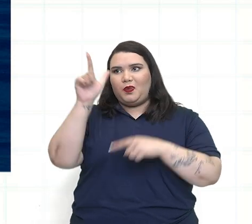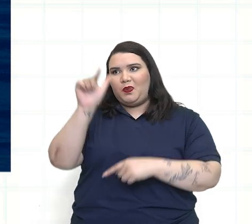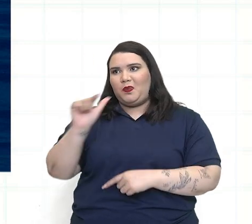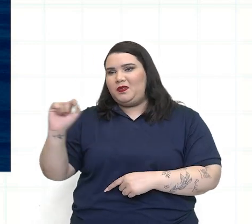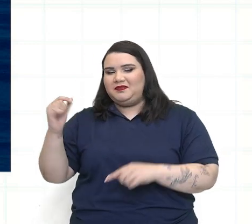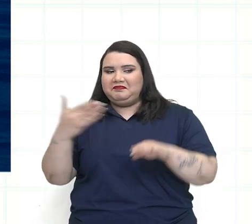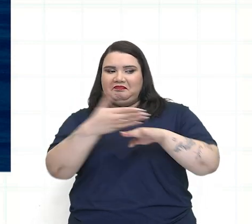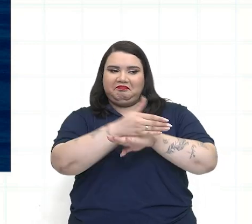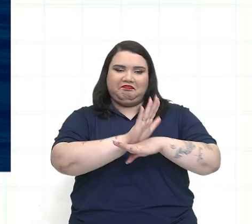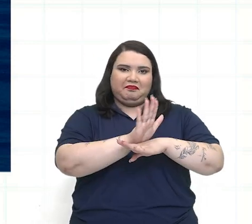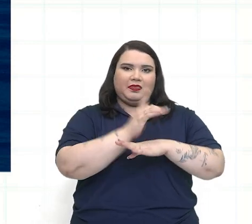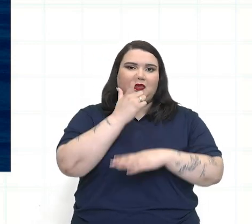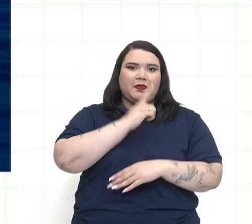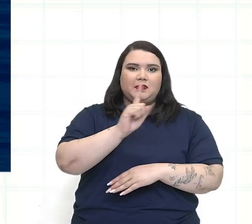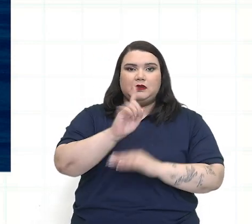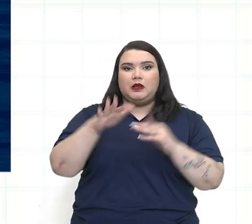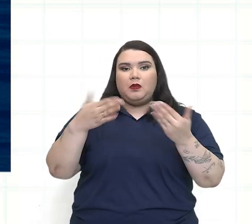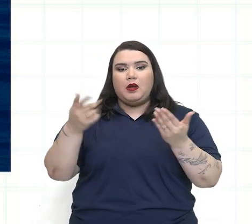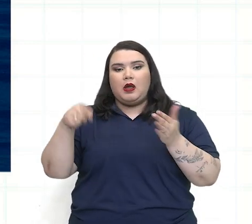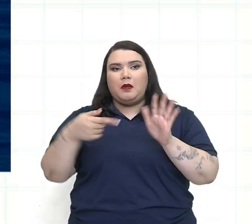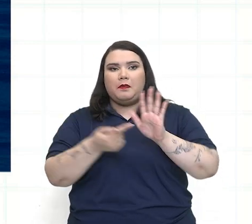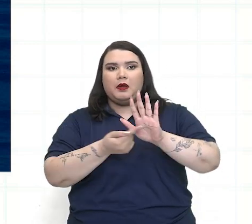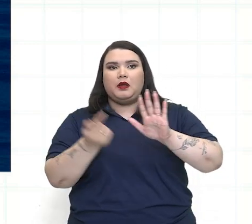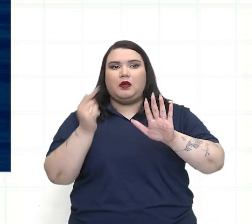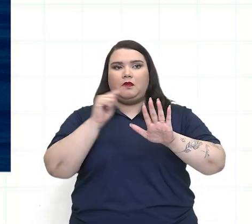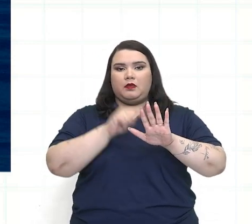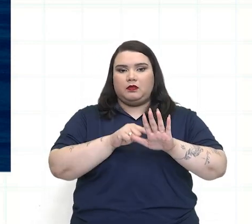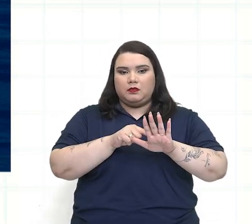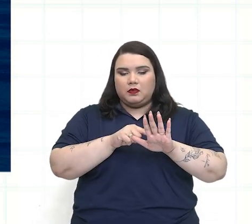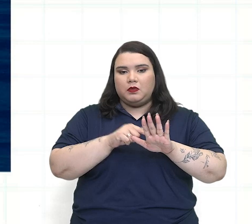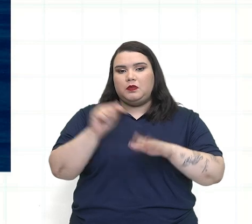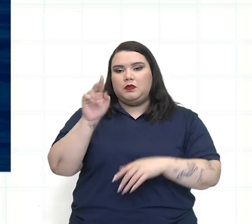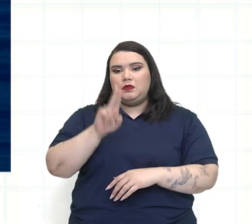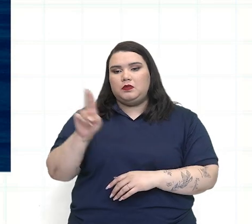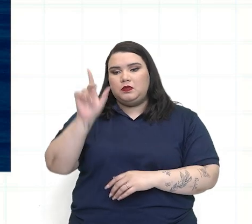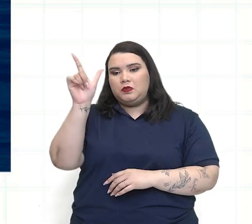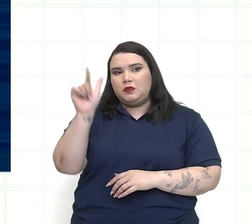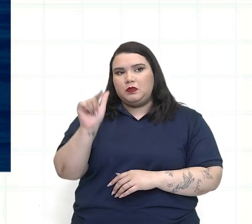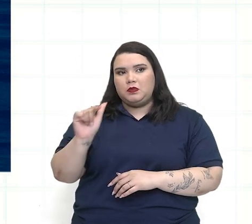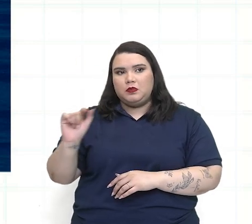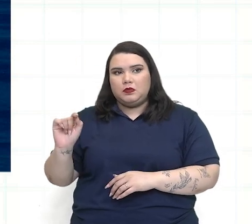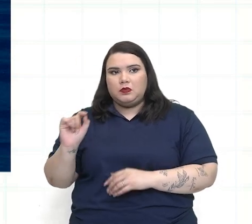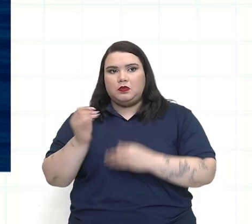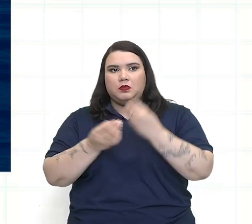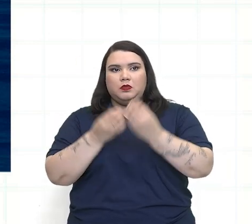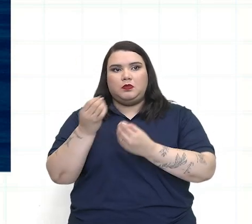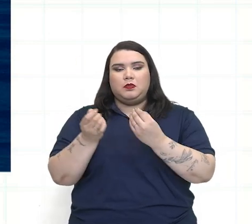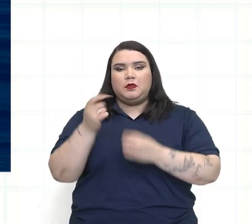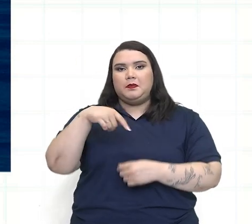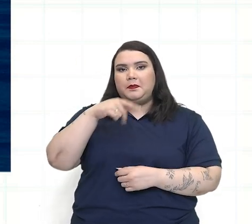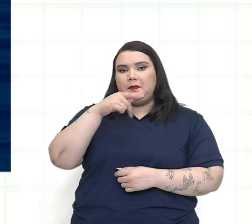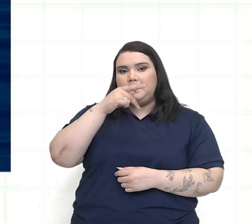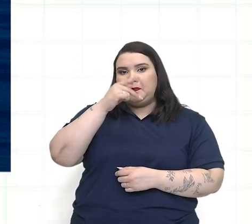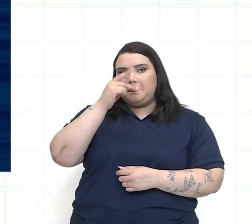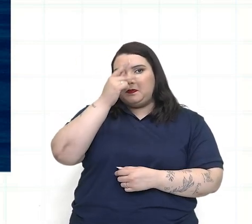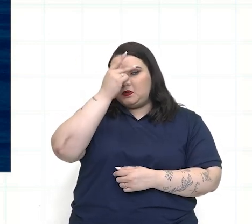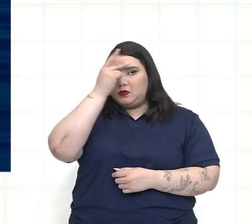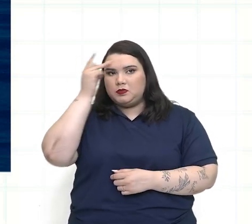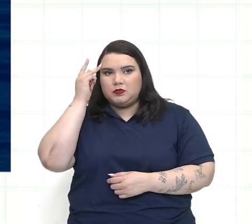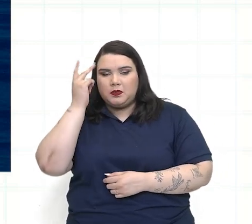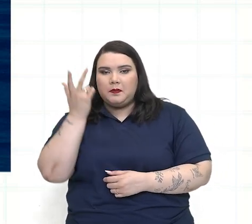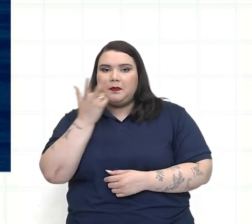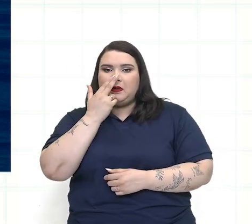cinema. Então, é uma forma de ele utilizar a lua como um ser, fazendo